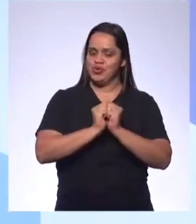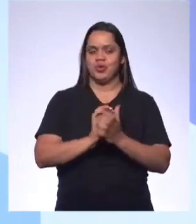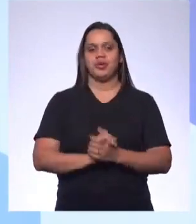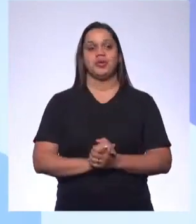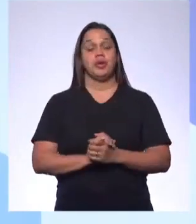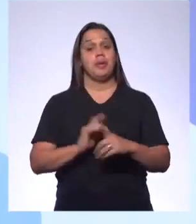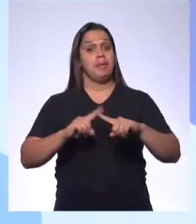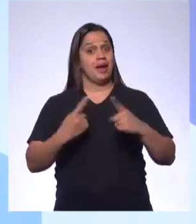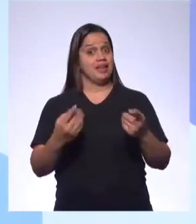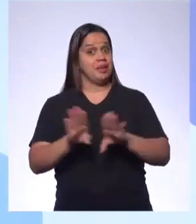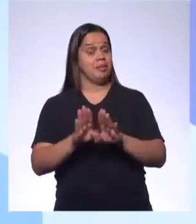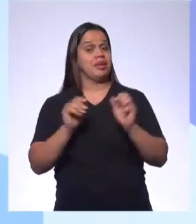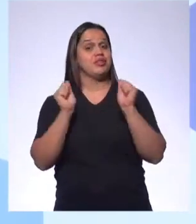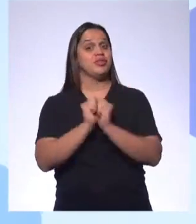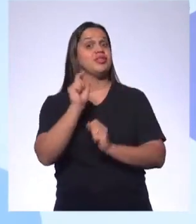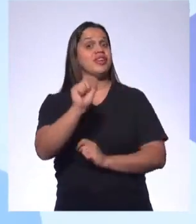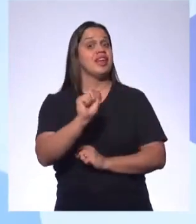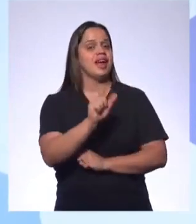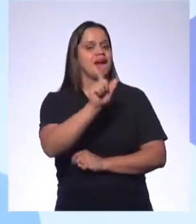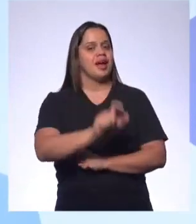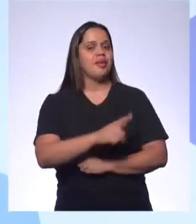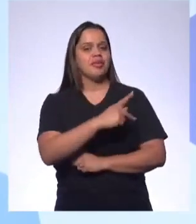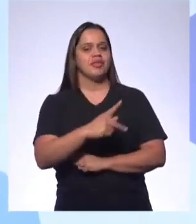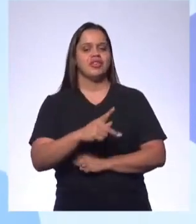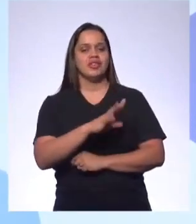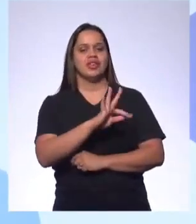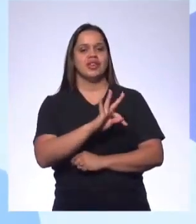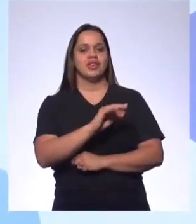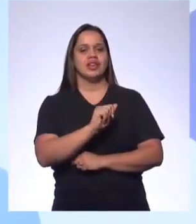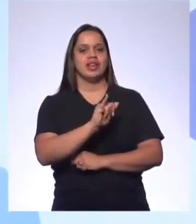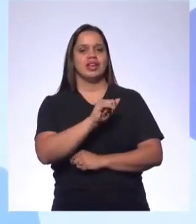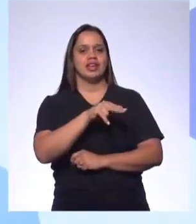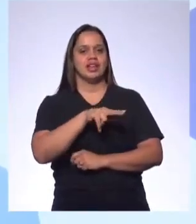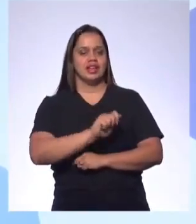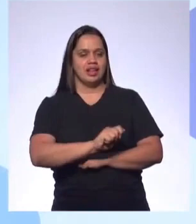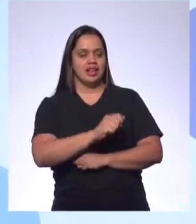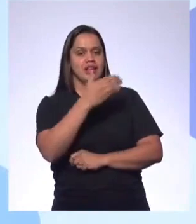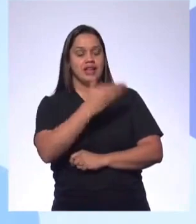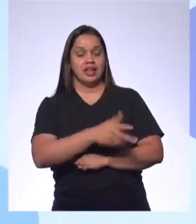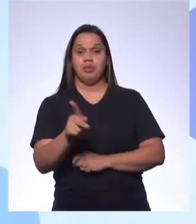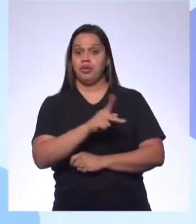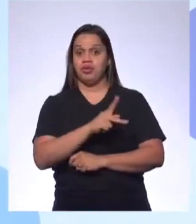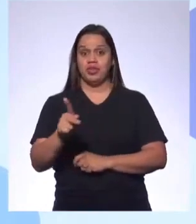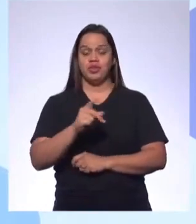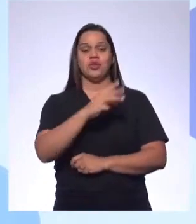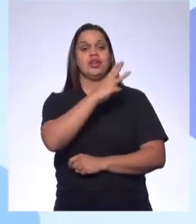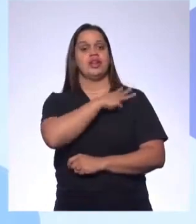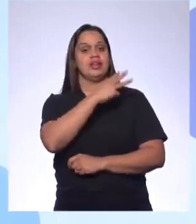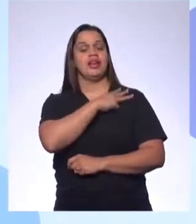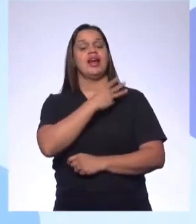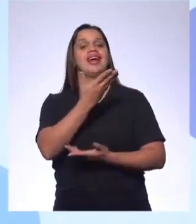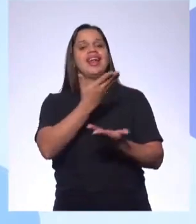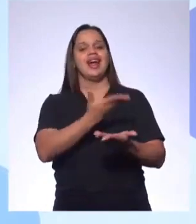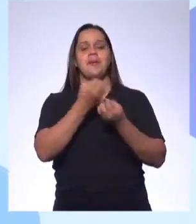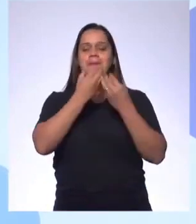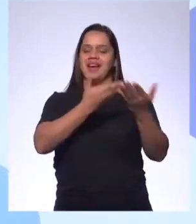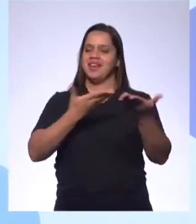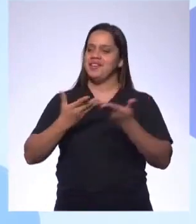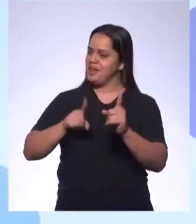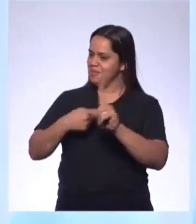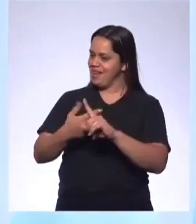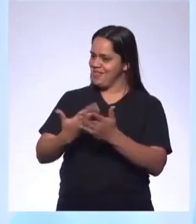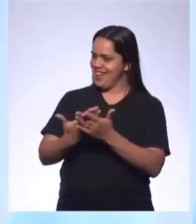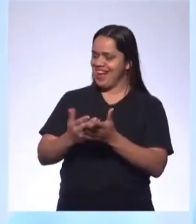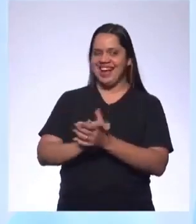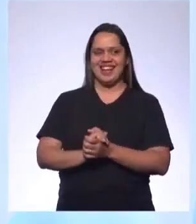quem está junto aqui também? Professora Tayana, que será a nossa professora, como sempre, professora da terceira série do ensino médio. Professora Tayana, bem-vinda a mais uma